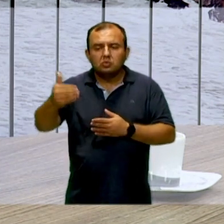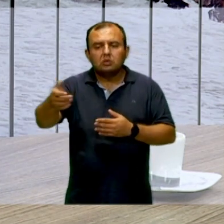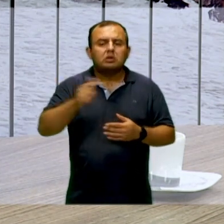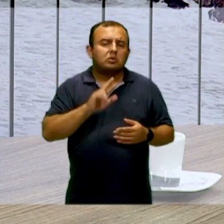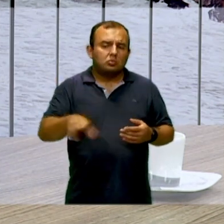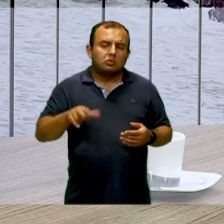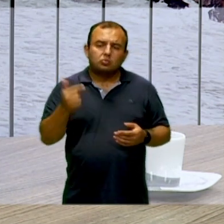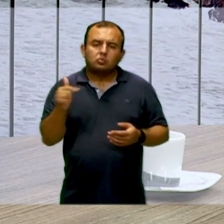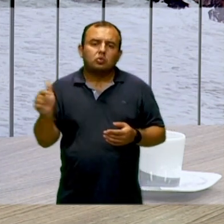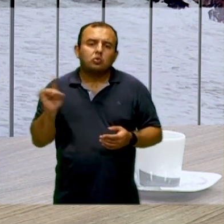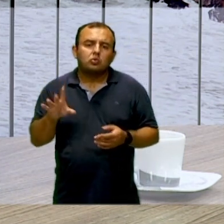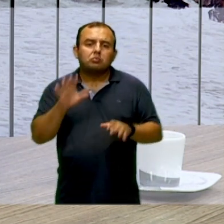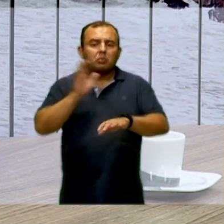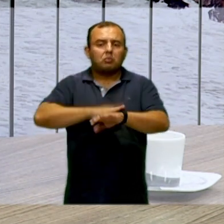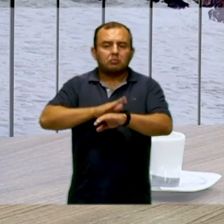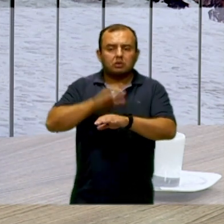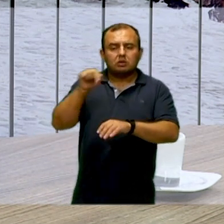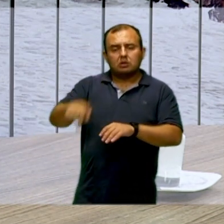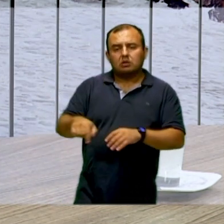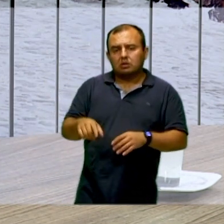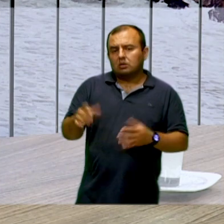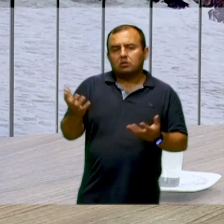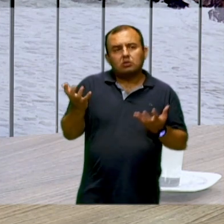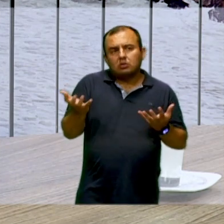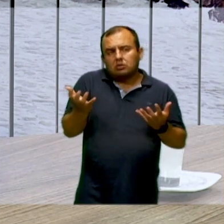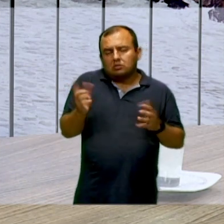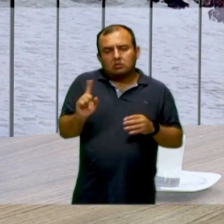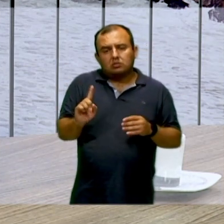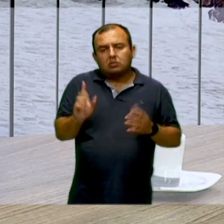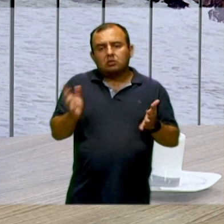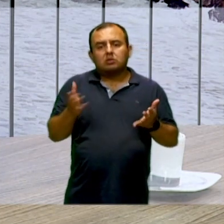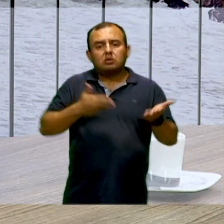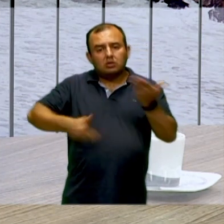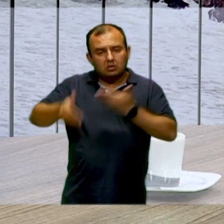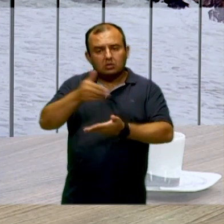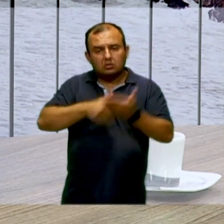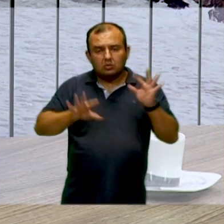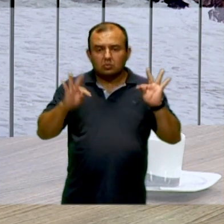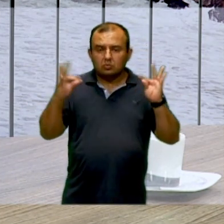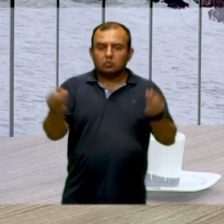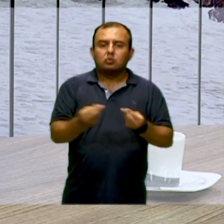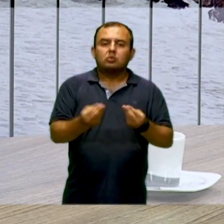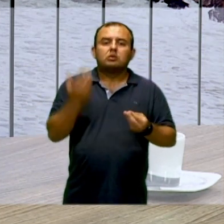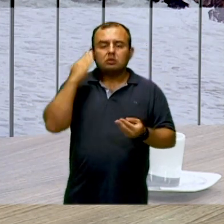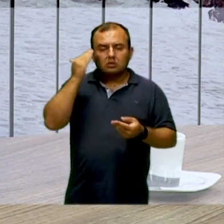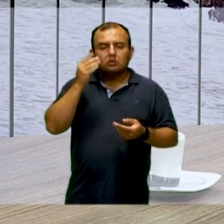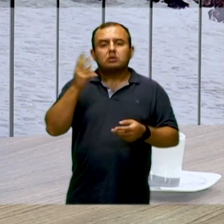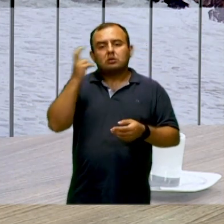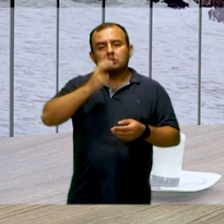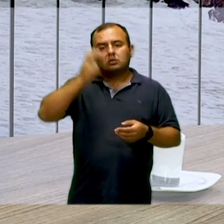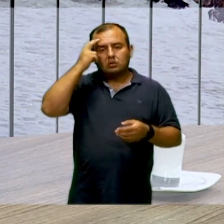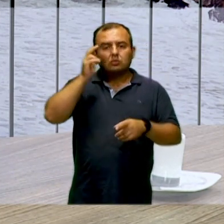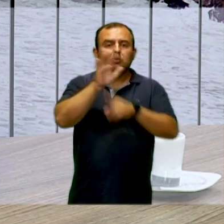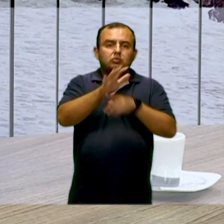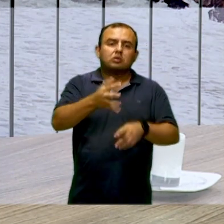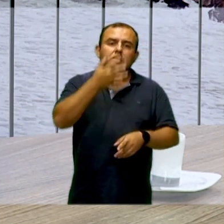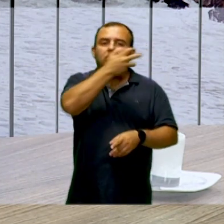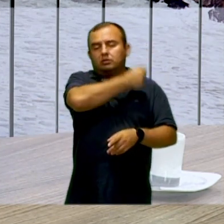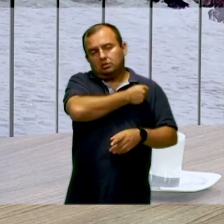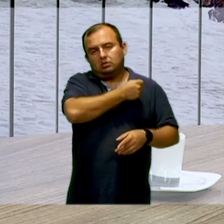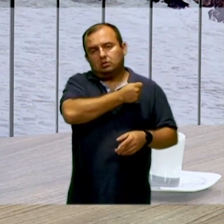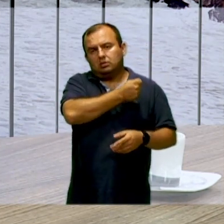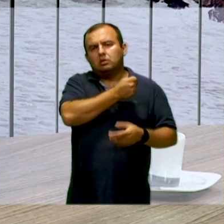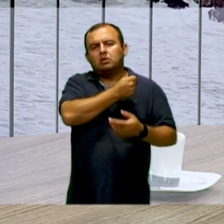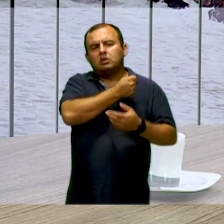de continuidade, é só para aquele momento. Então, não é bem o que a gente quer. A gente quer envolver a todos, porque a gente entende que cultura salva, sim. E